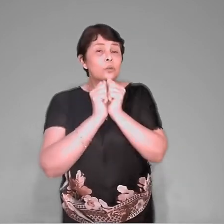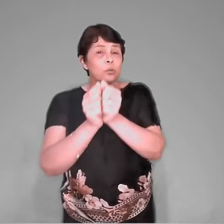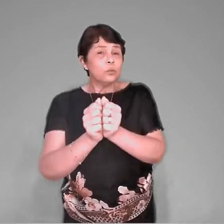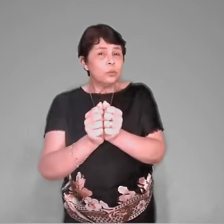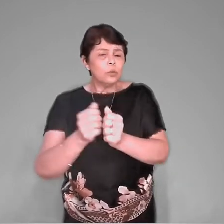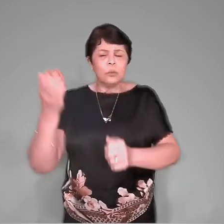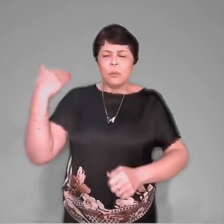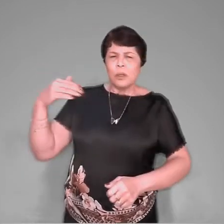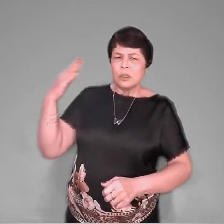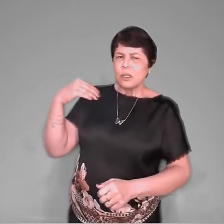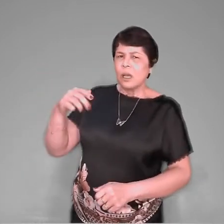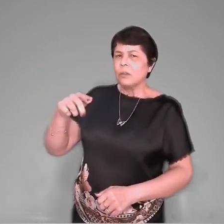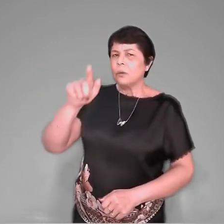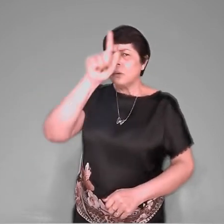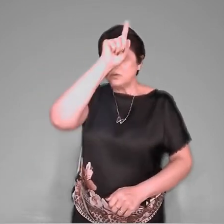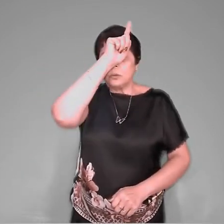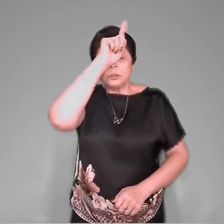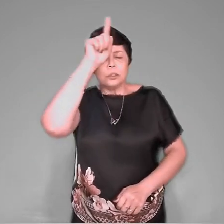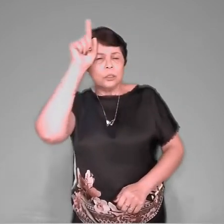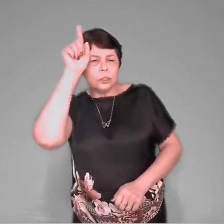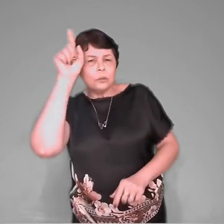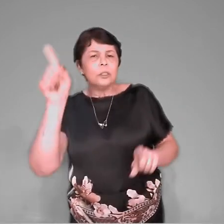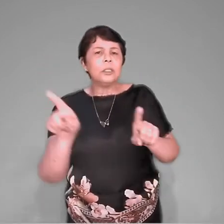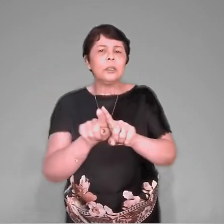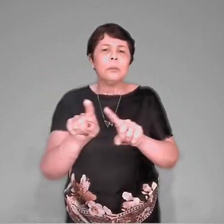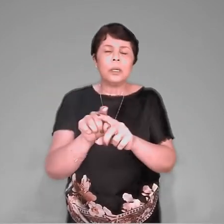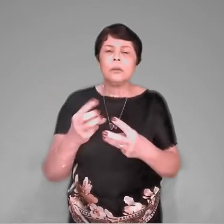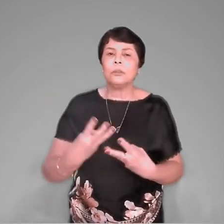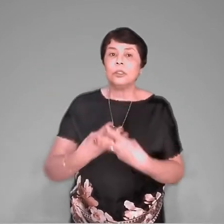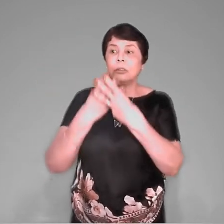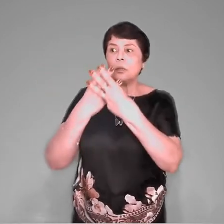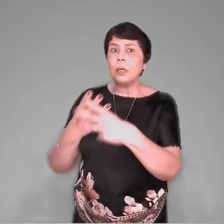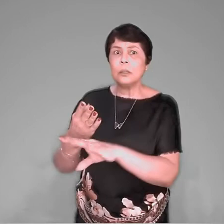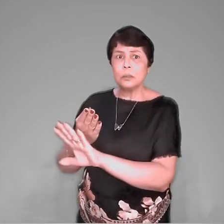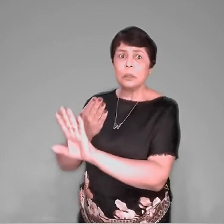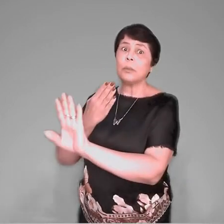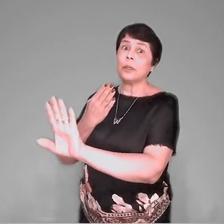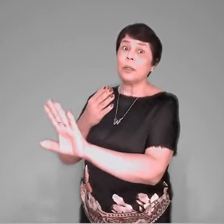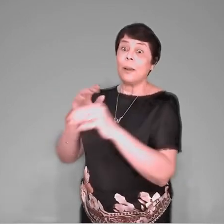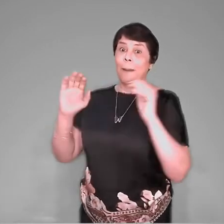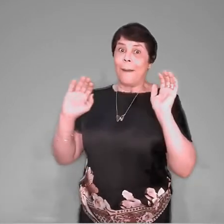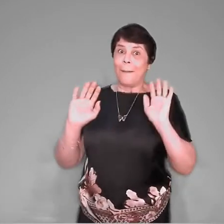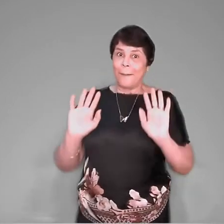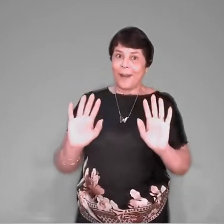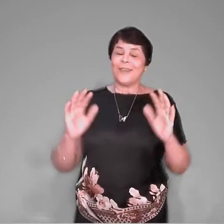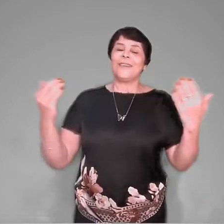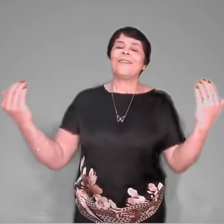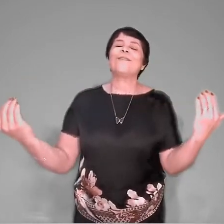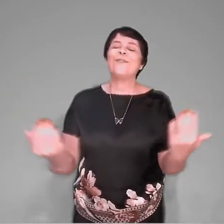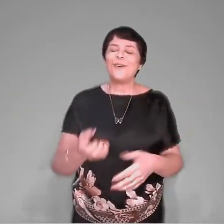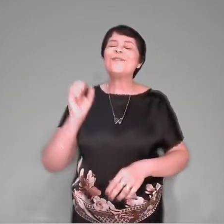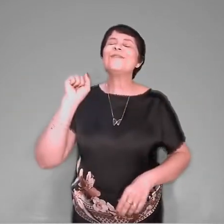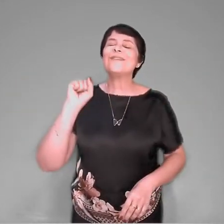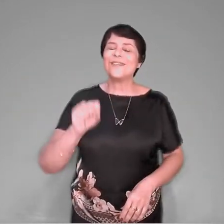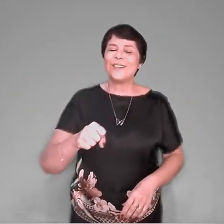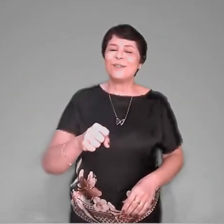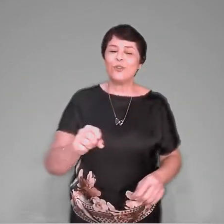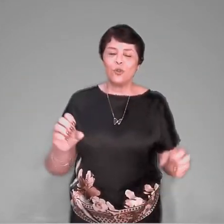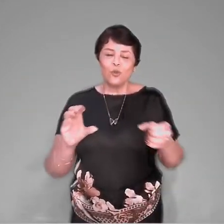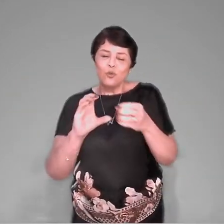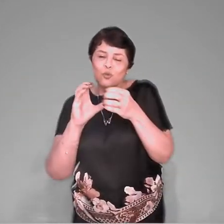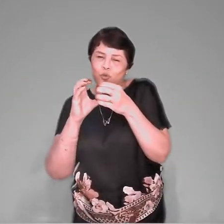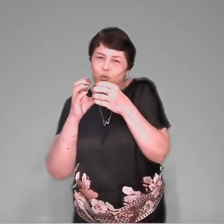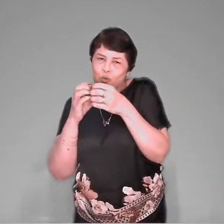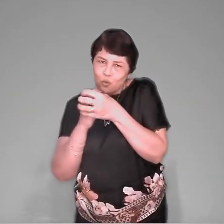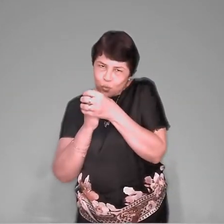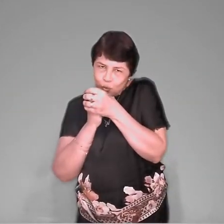lembra? Os tijolos, juntamente estáis sendo edificados para a habitação de Deus no Espírito. Existe um propósito porque